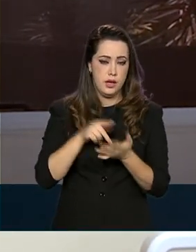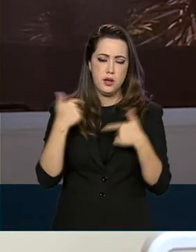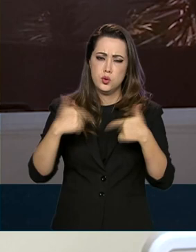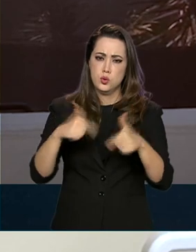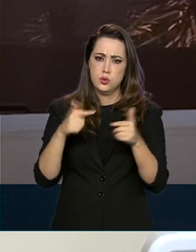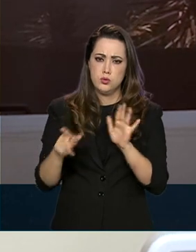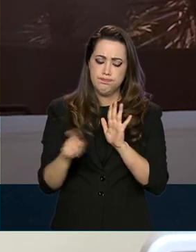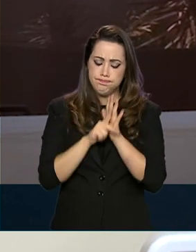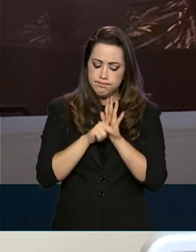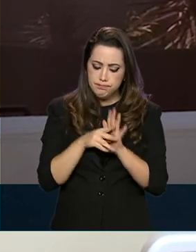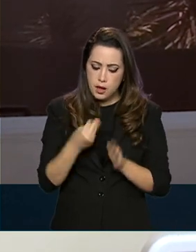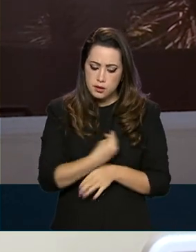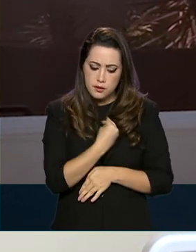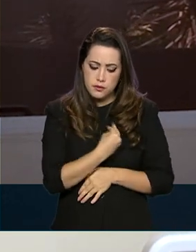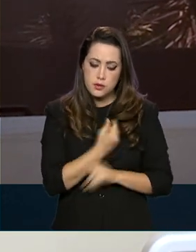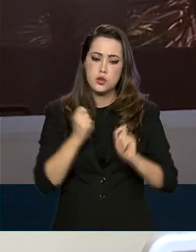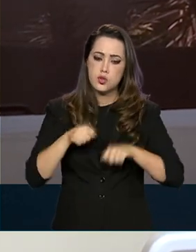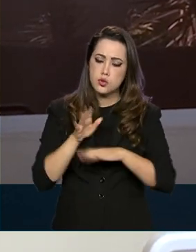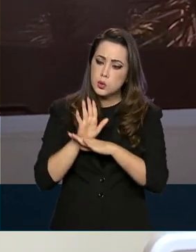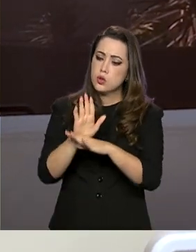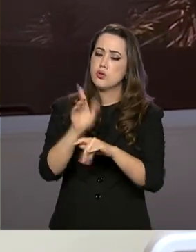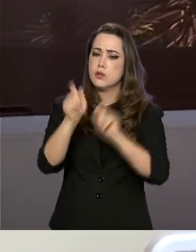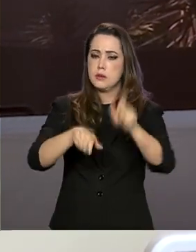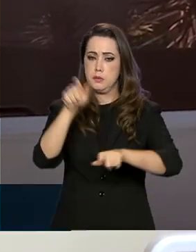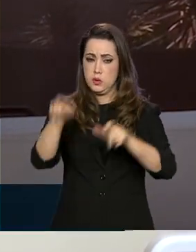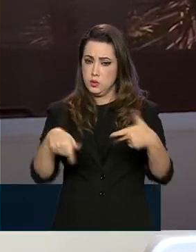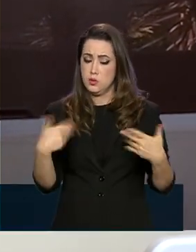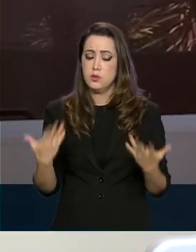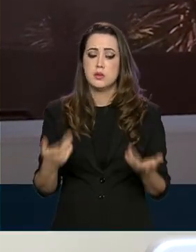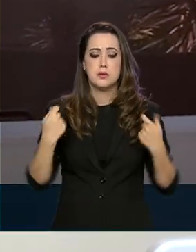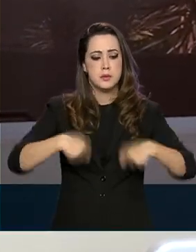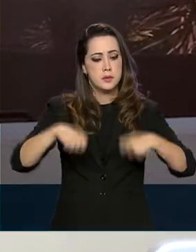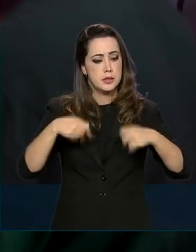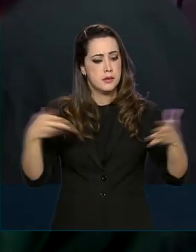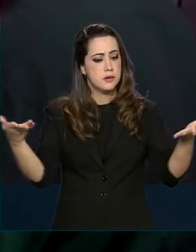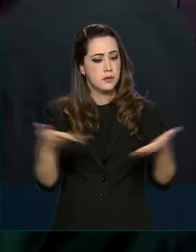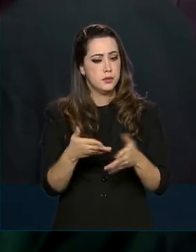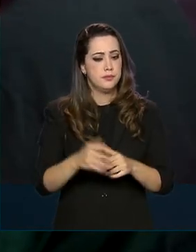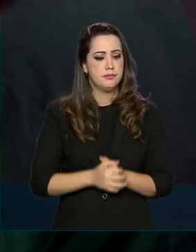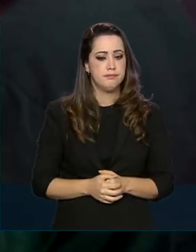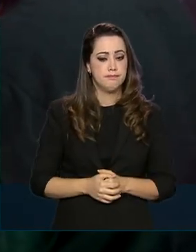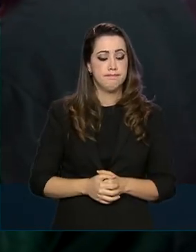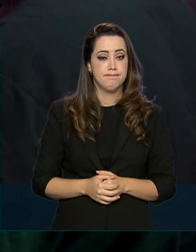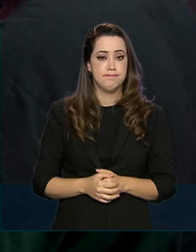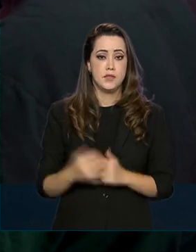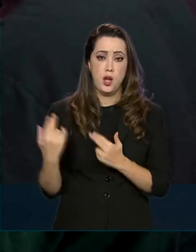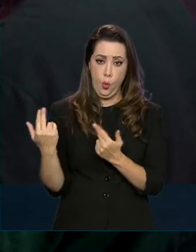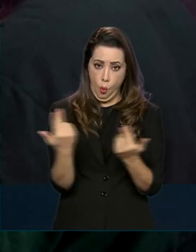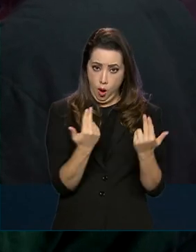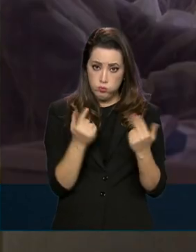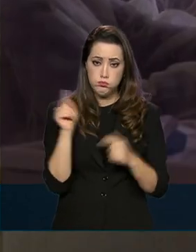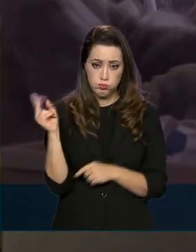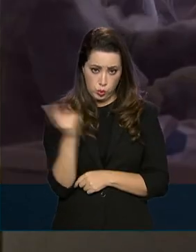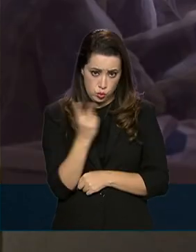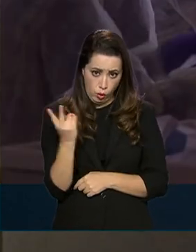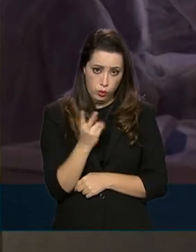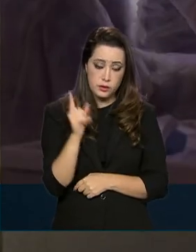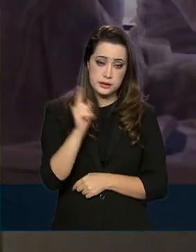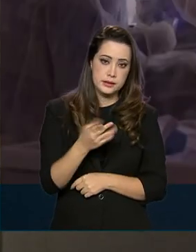poder estar fazendo a diferença na vida das pessoas que tanto precisam nesse momento. Assim como Emily e Gabriel,